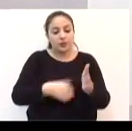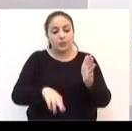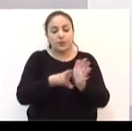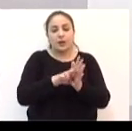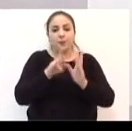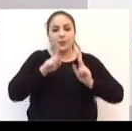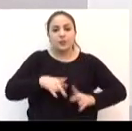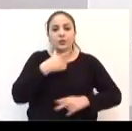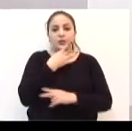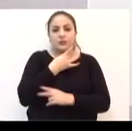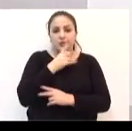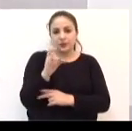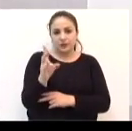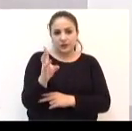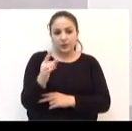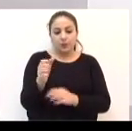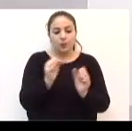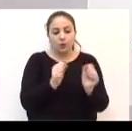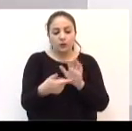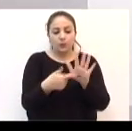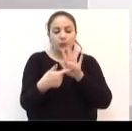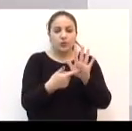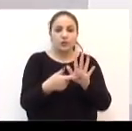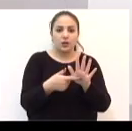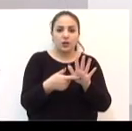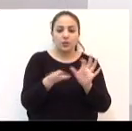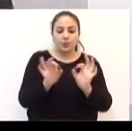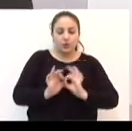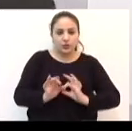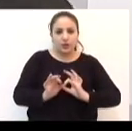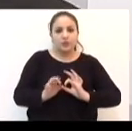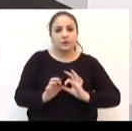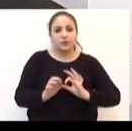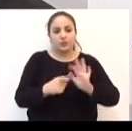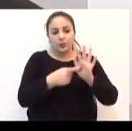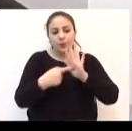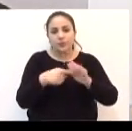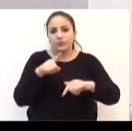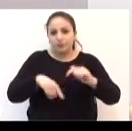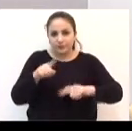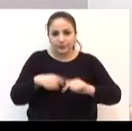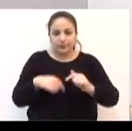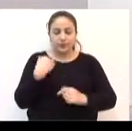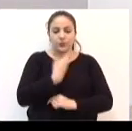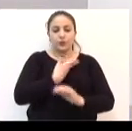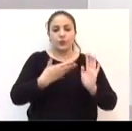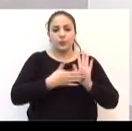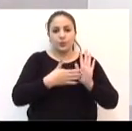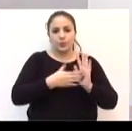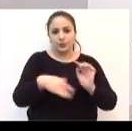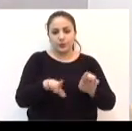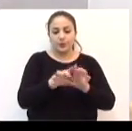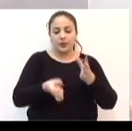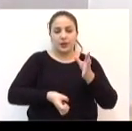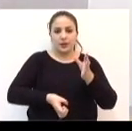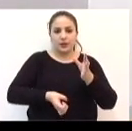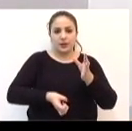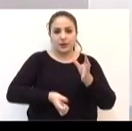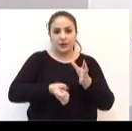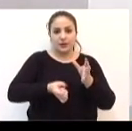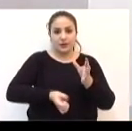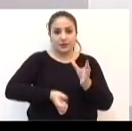possam apresentar projetos e receber recursos. Também propomos a construção da Casa do